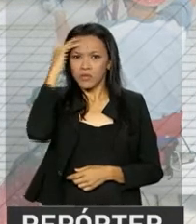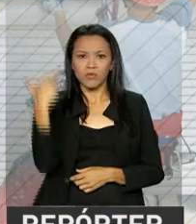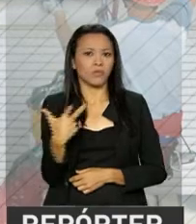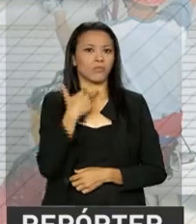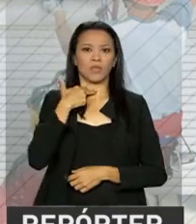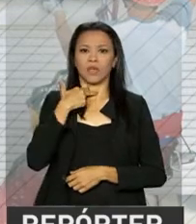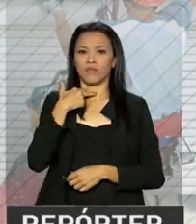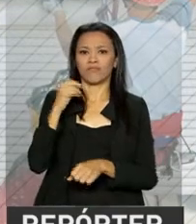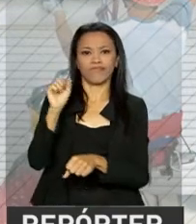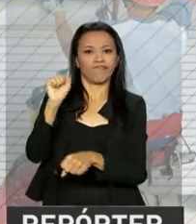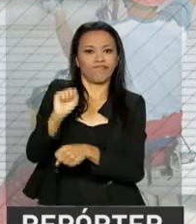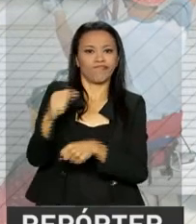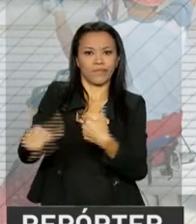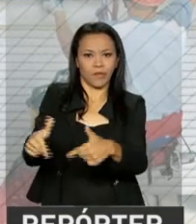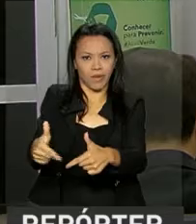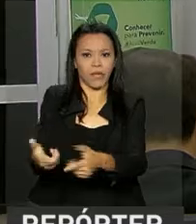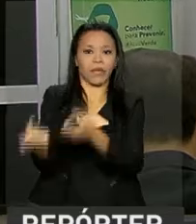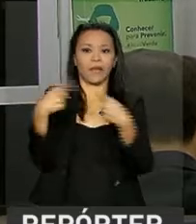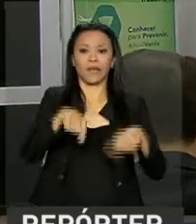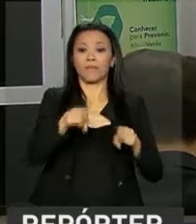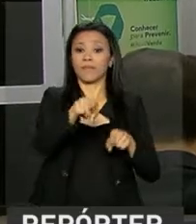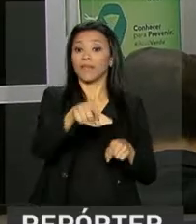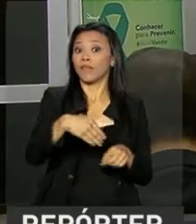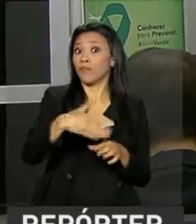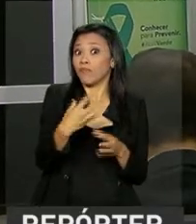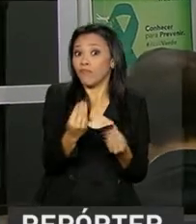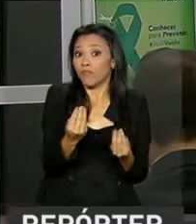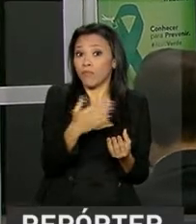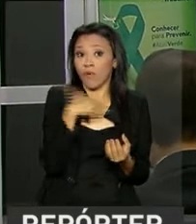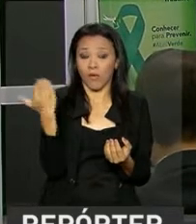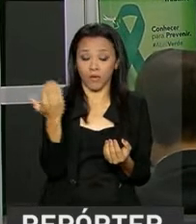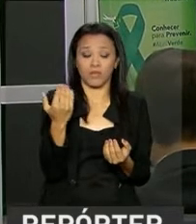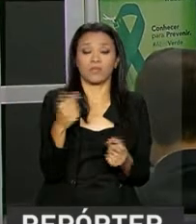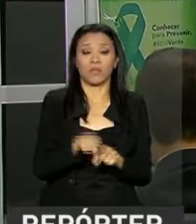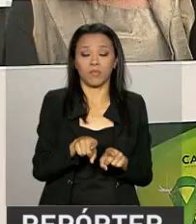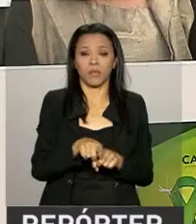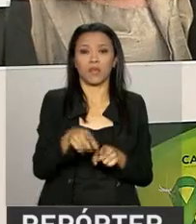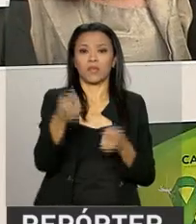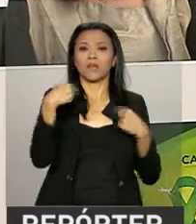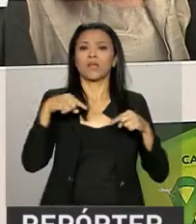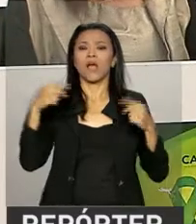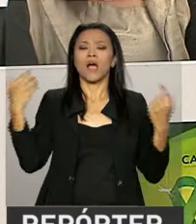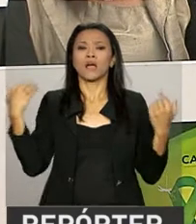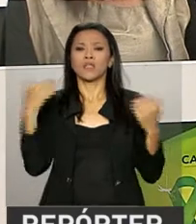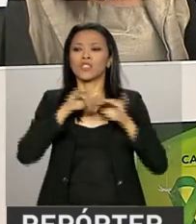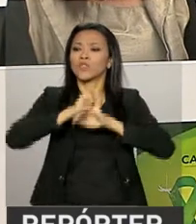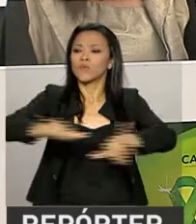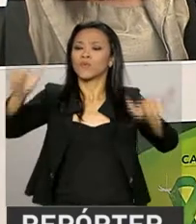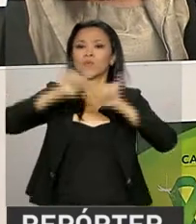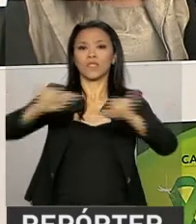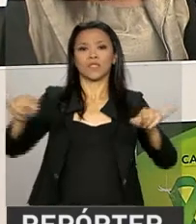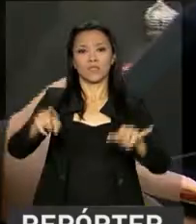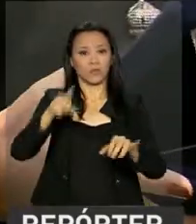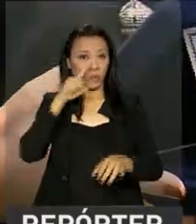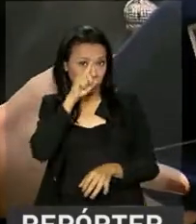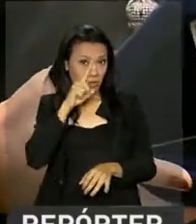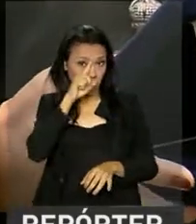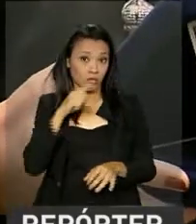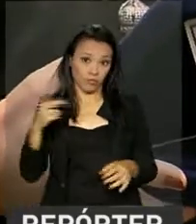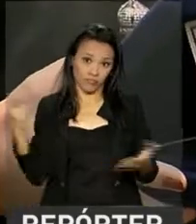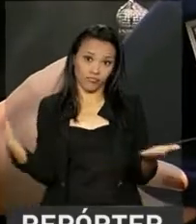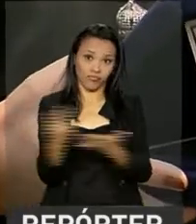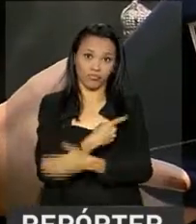e 810 mortes durante o encerramento da campanha nacional de prevenção de acidentes de trabalho foram